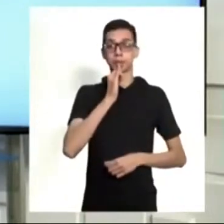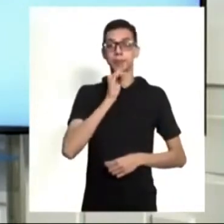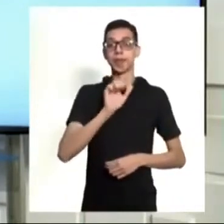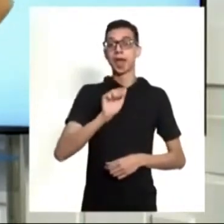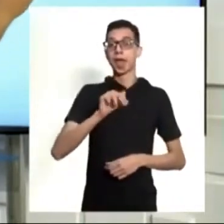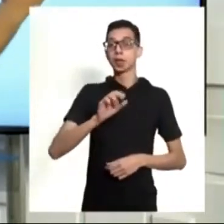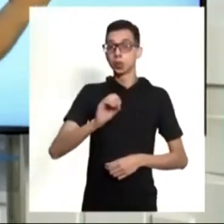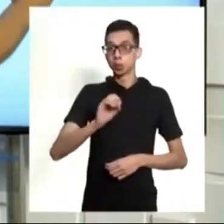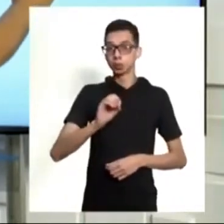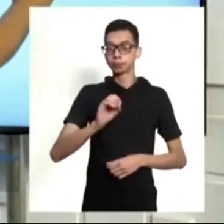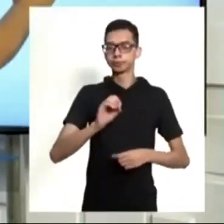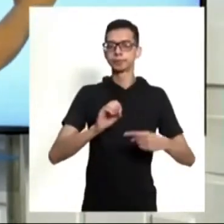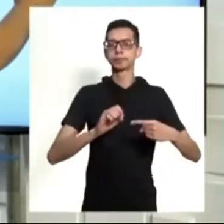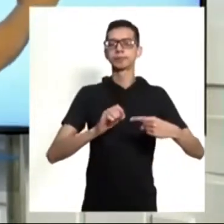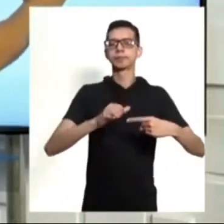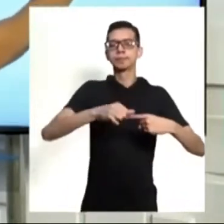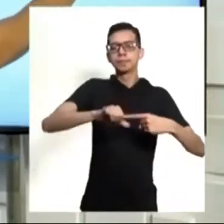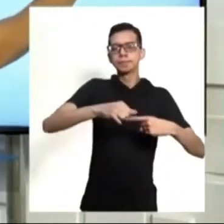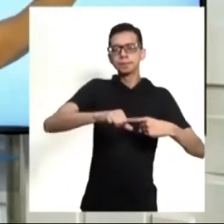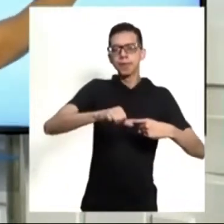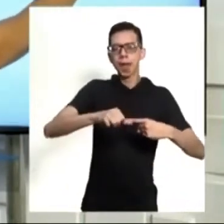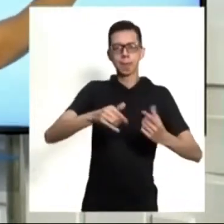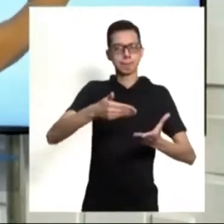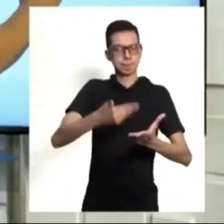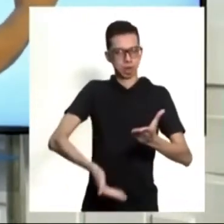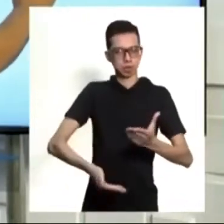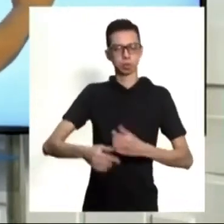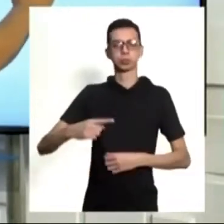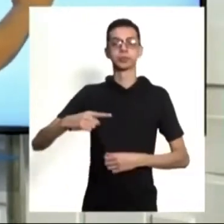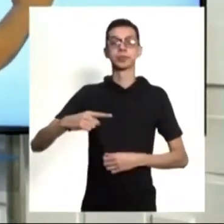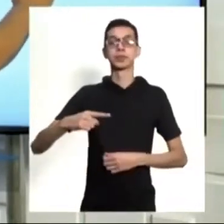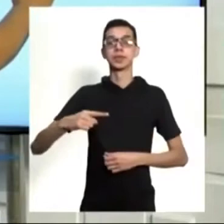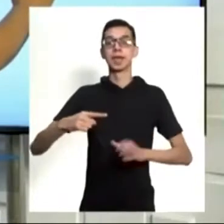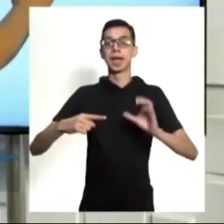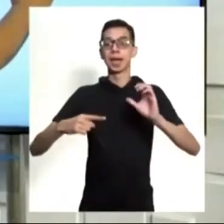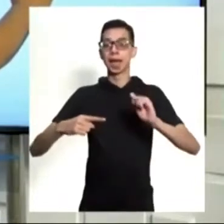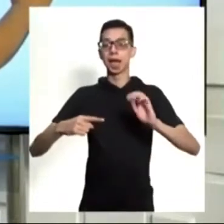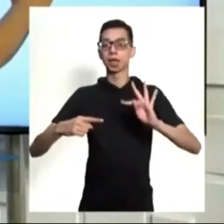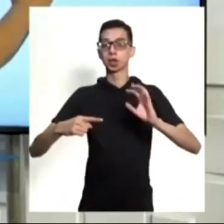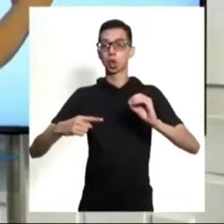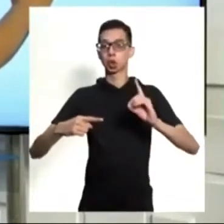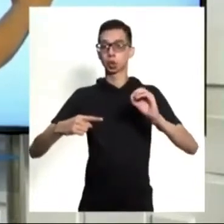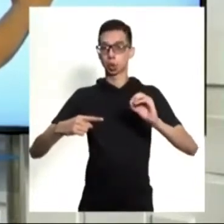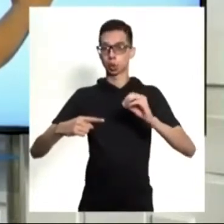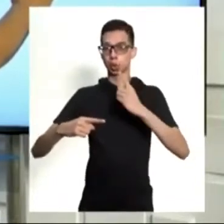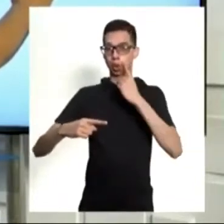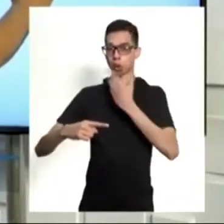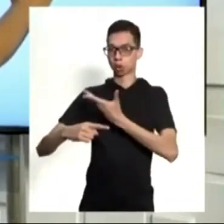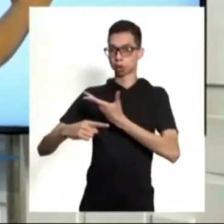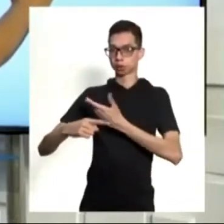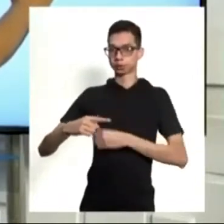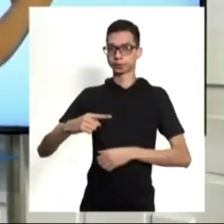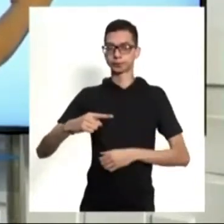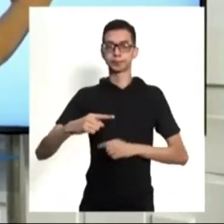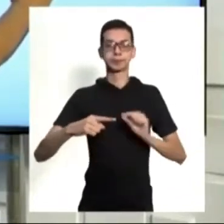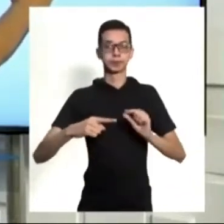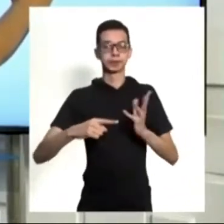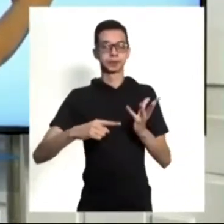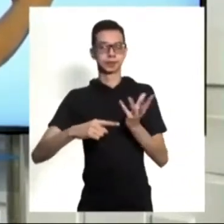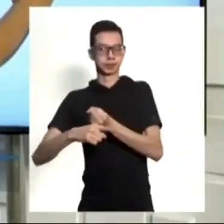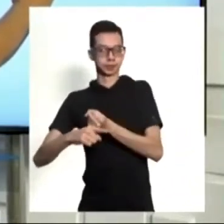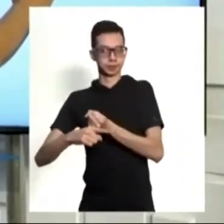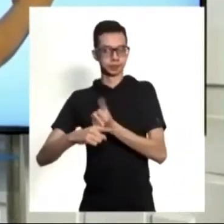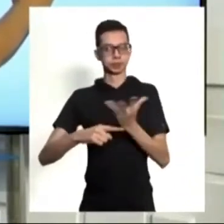Você pode trabalhar também com consoante, consoante, vogal, vogal. Olha só. Cátodo, ó. Cátodo, consoante, redução. Ó, tá